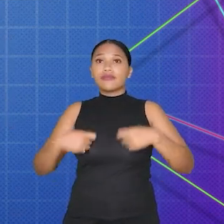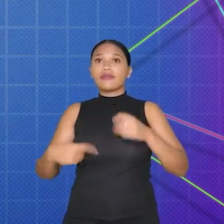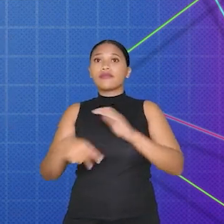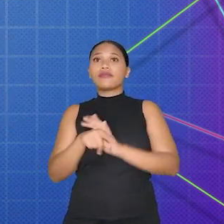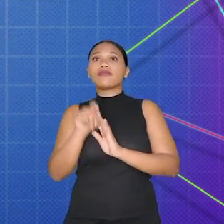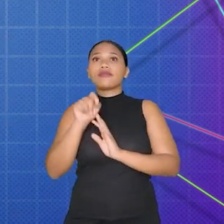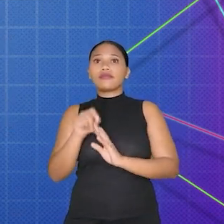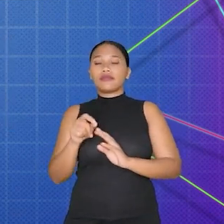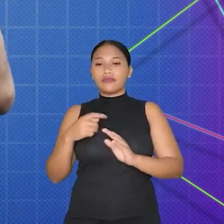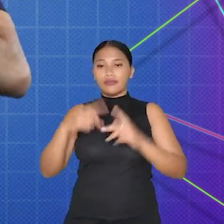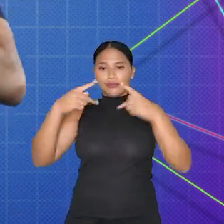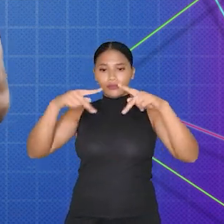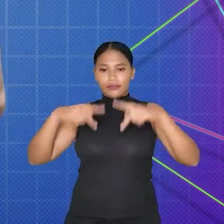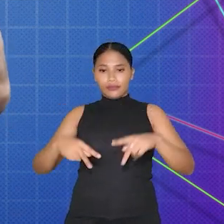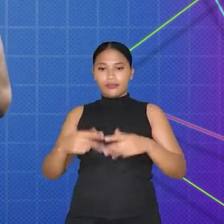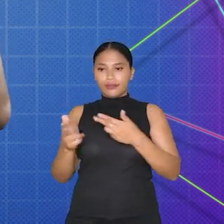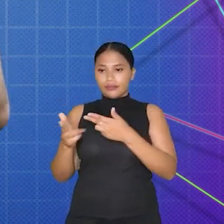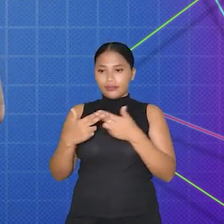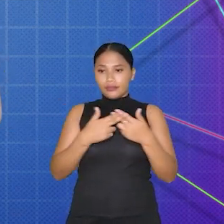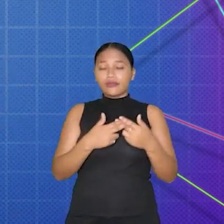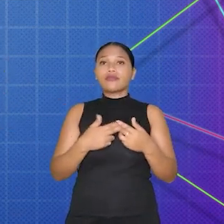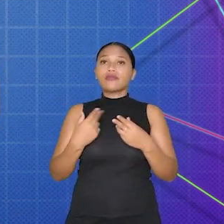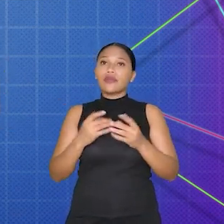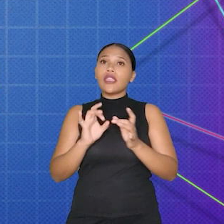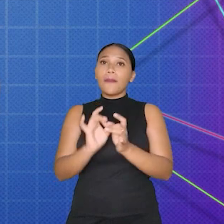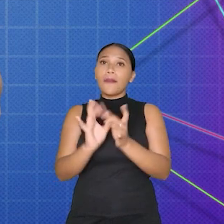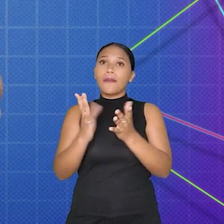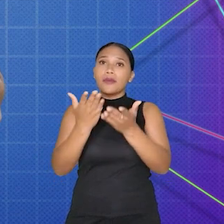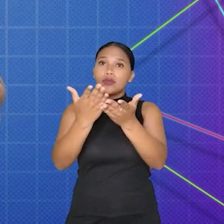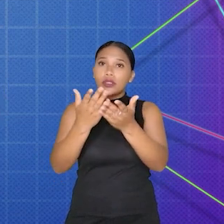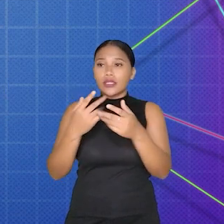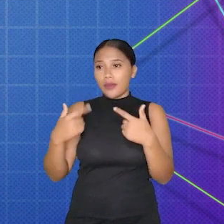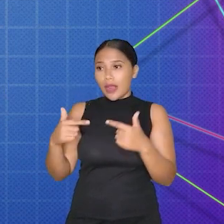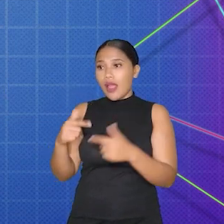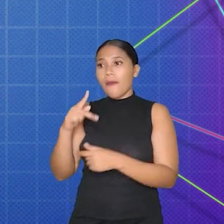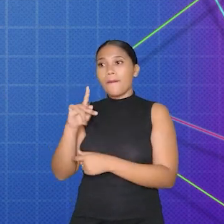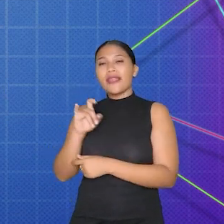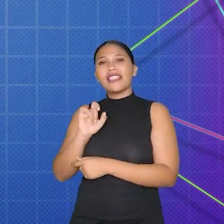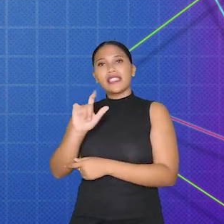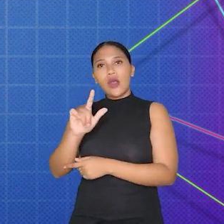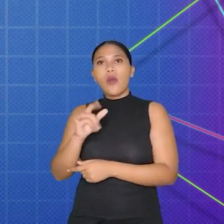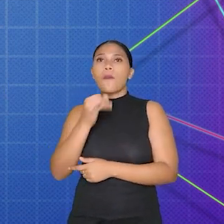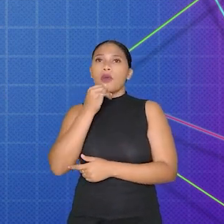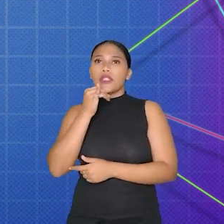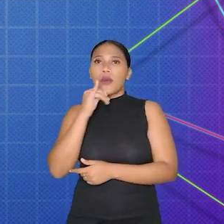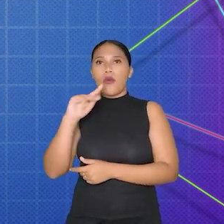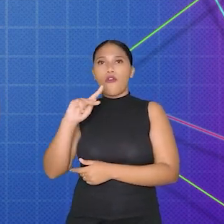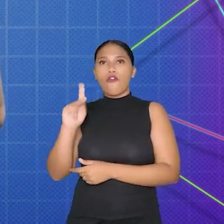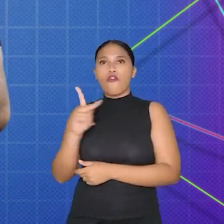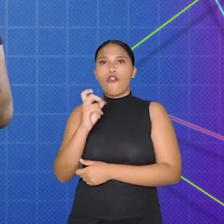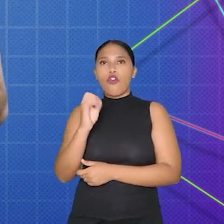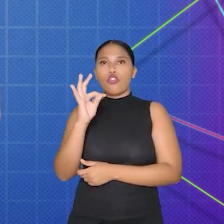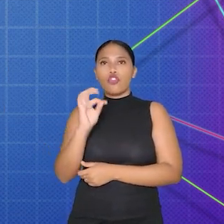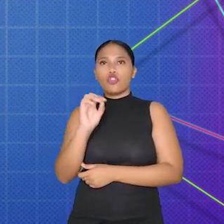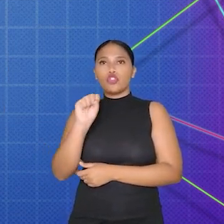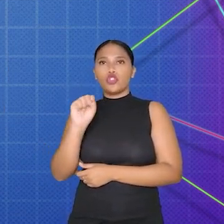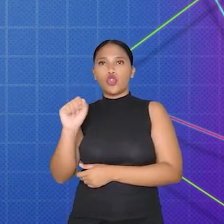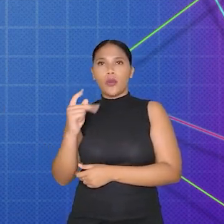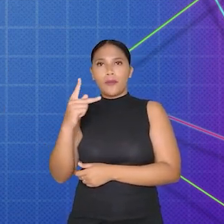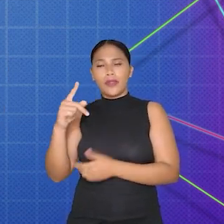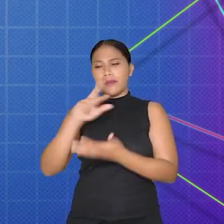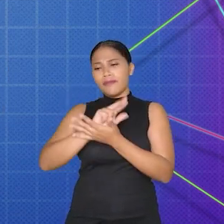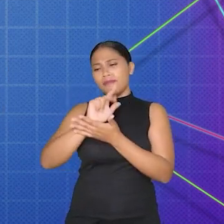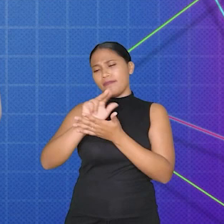art, você precisará de um programa de edição de imagens que permita trabalhar com pixels, como Photoshop, Stretch,